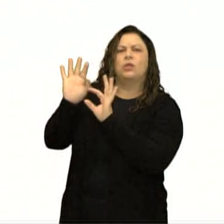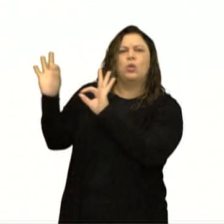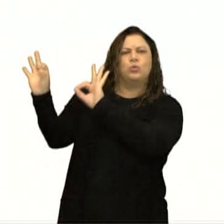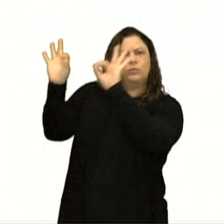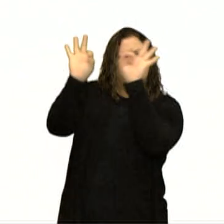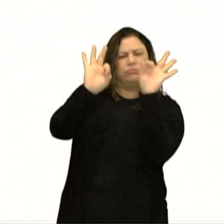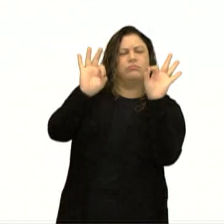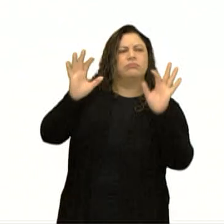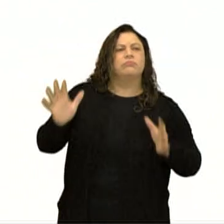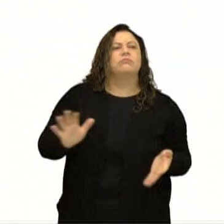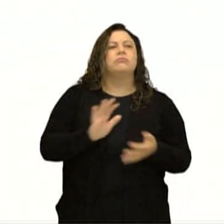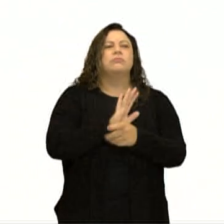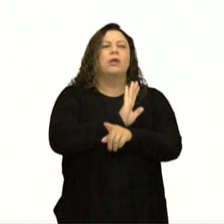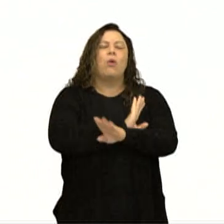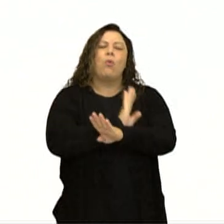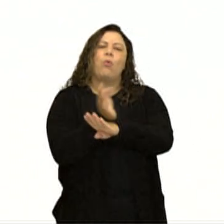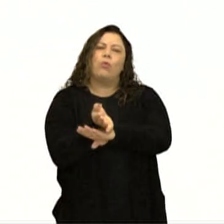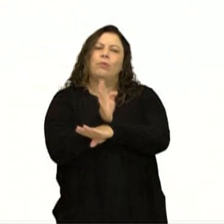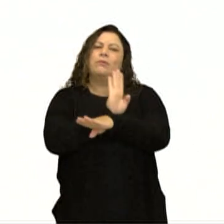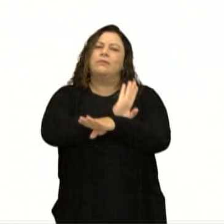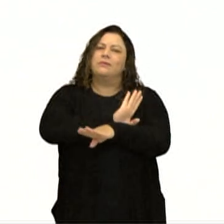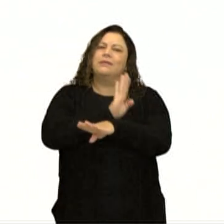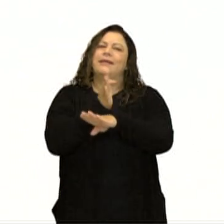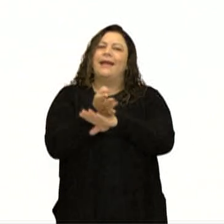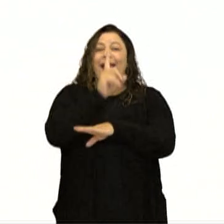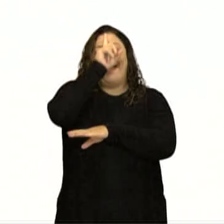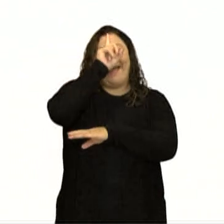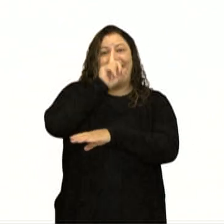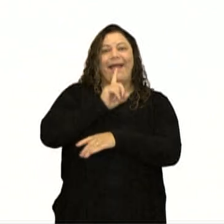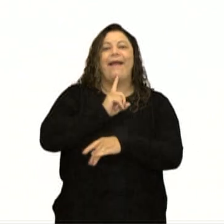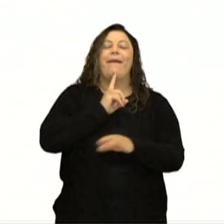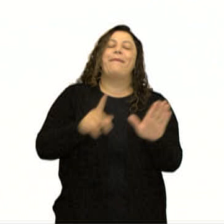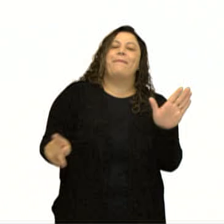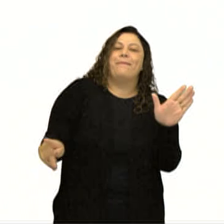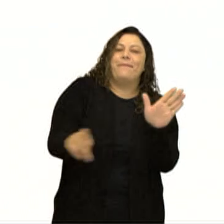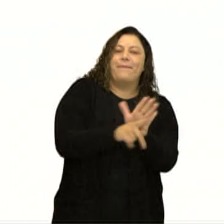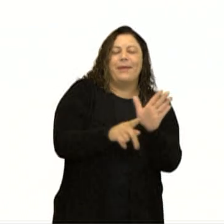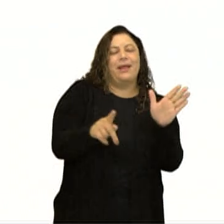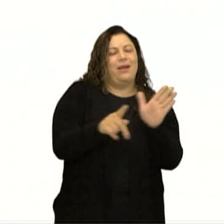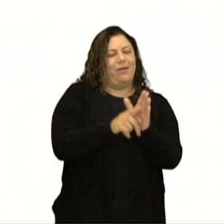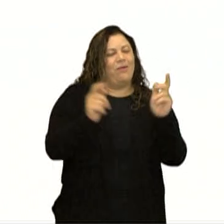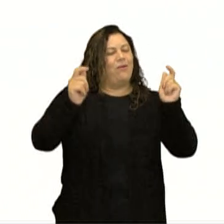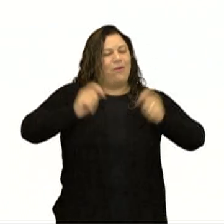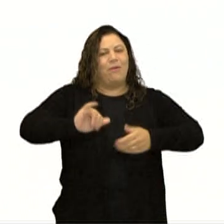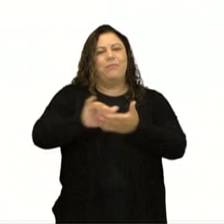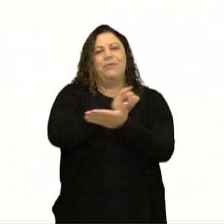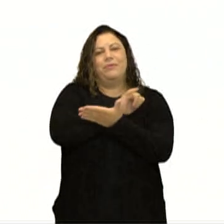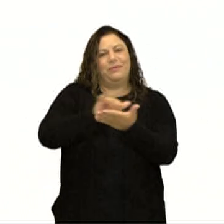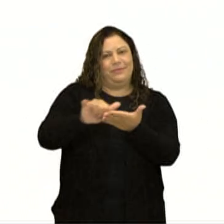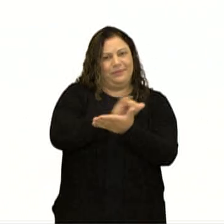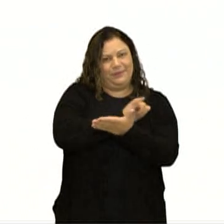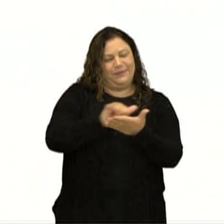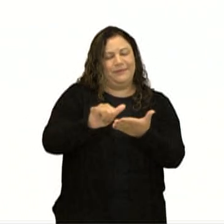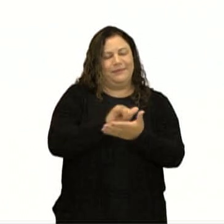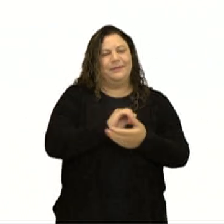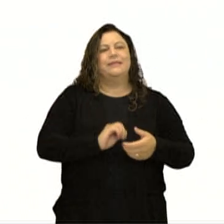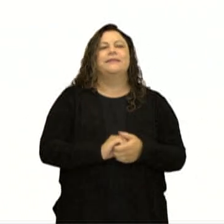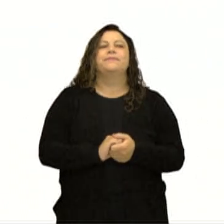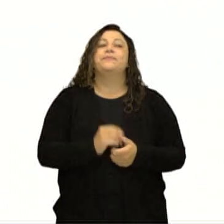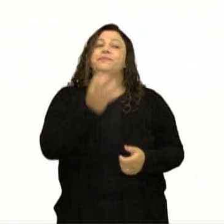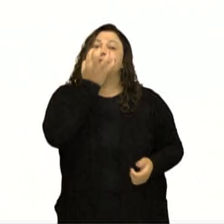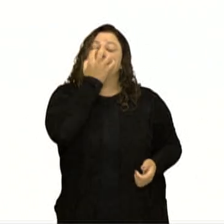filmes. O taxizinho amarelo, que é uma característica muito forte de Nova York. O